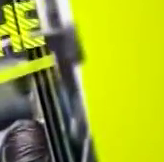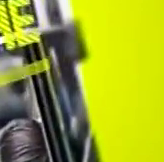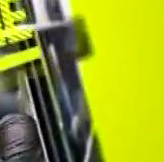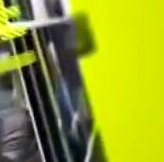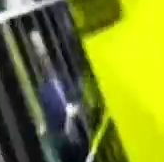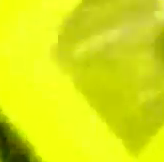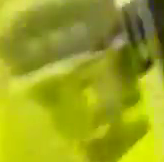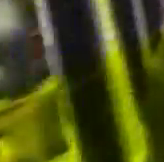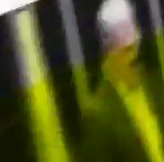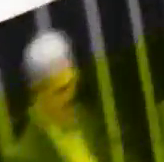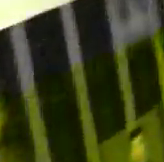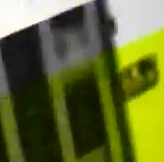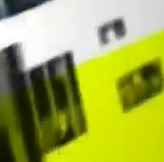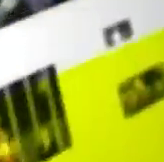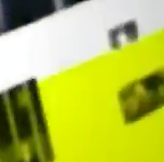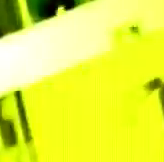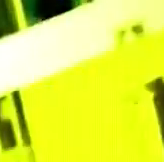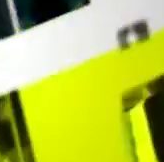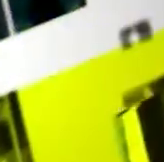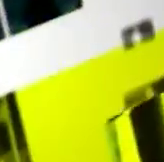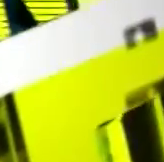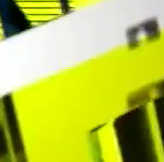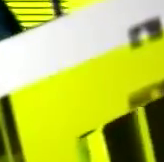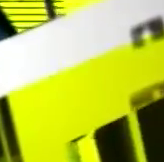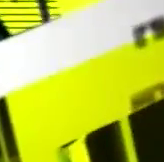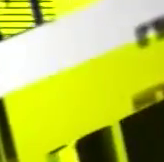que sejam menos importantes.